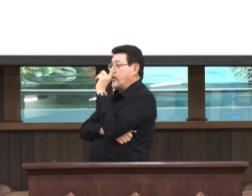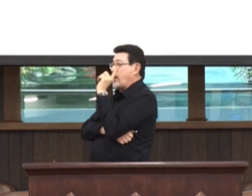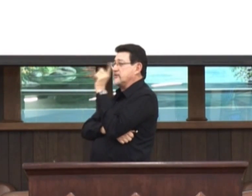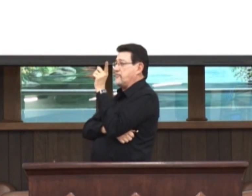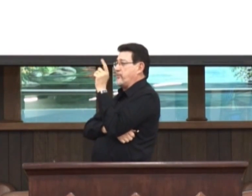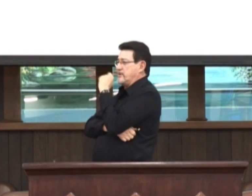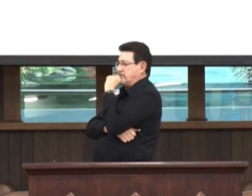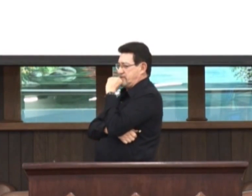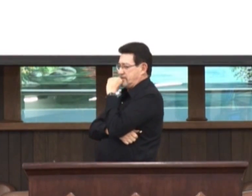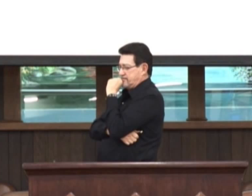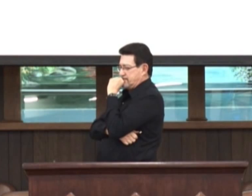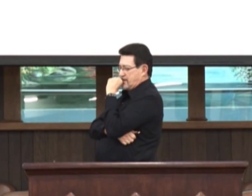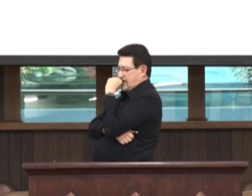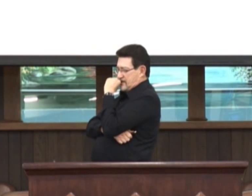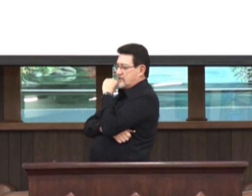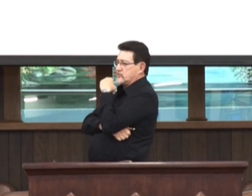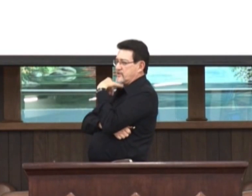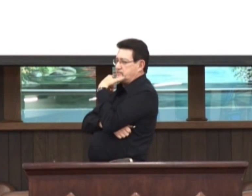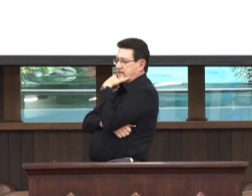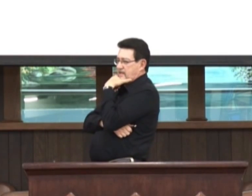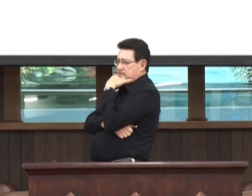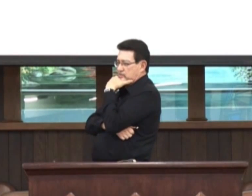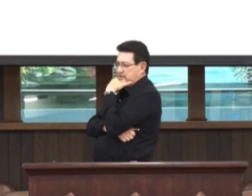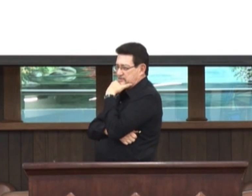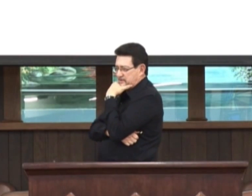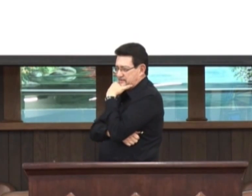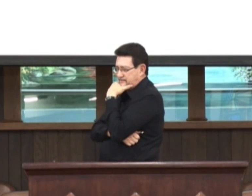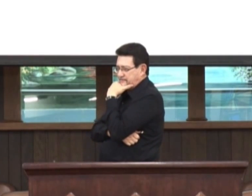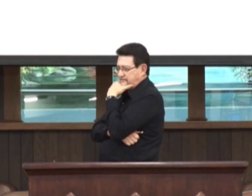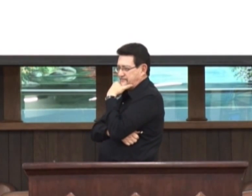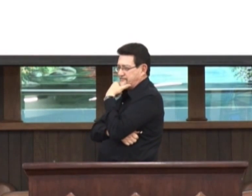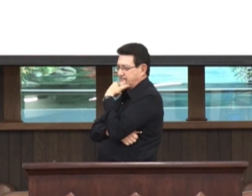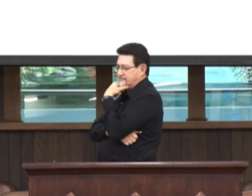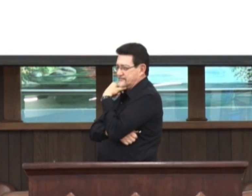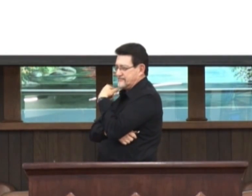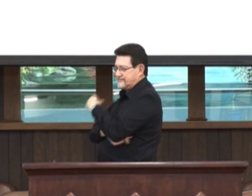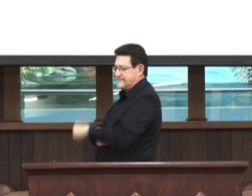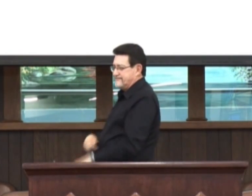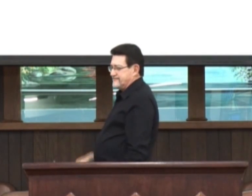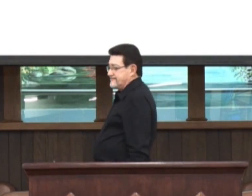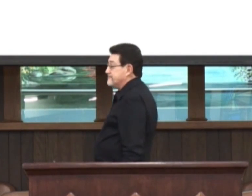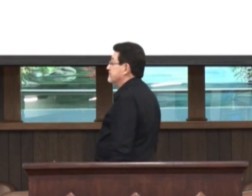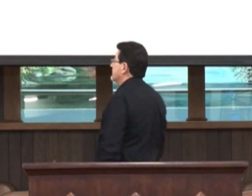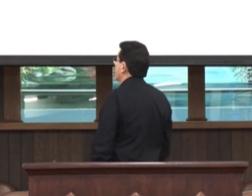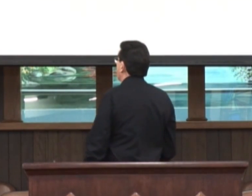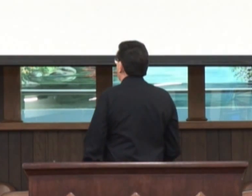Isso foi logo depois da sua experiência com Deus.